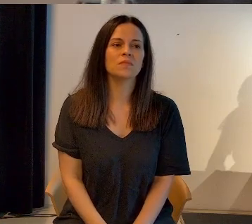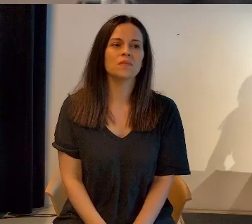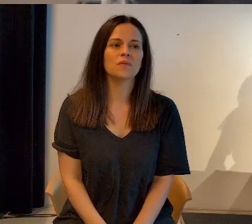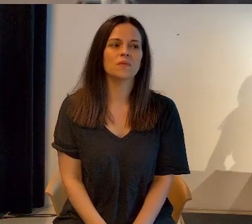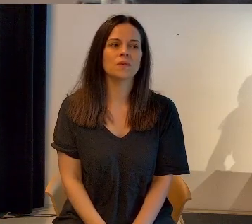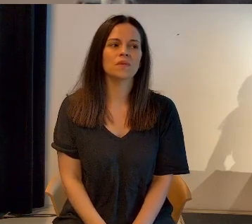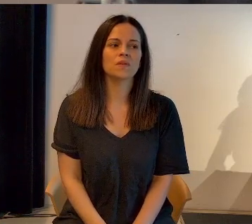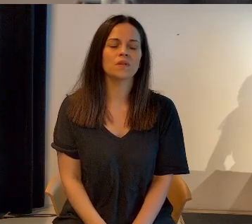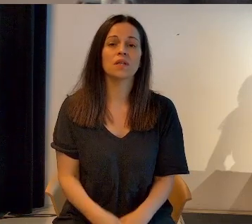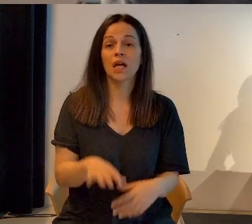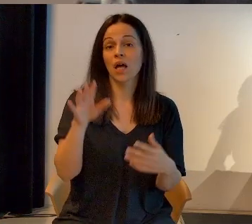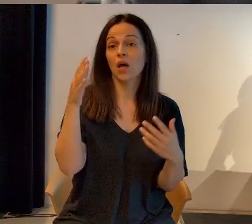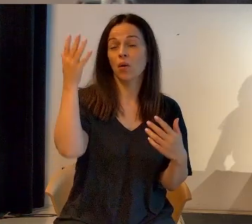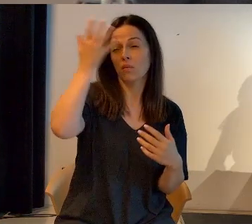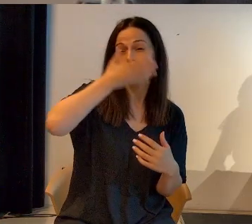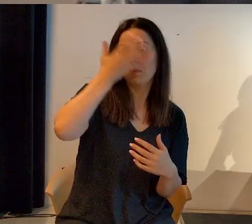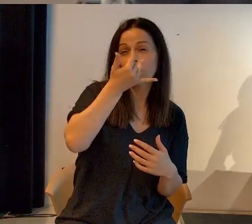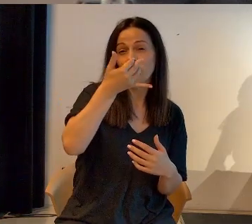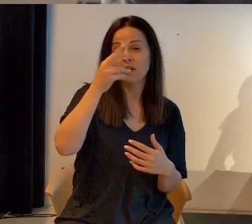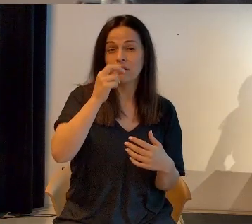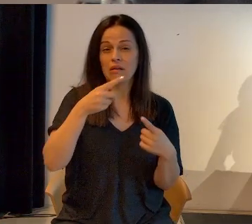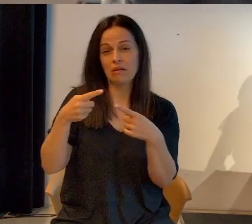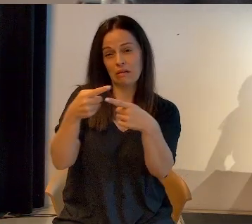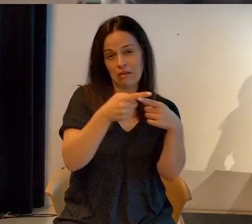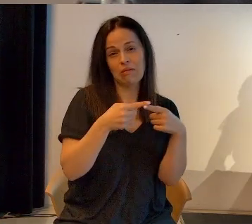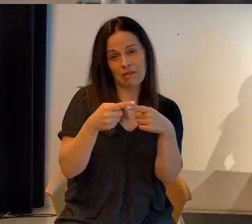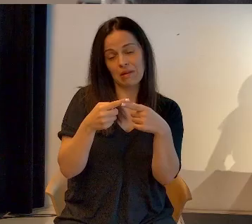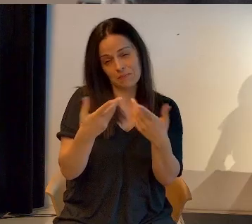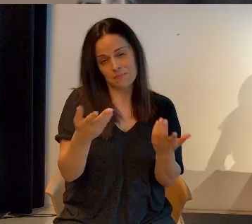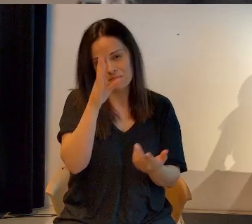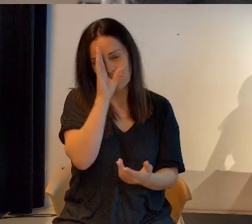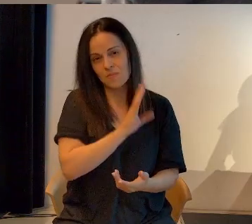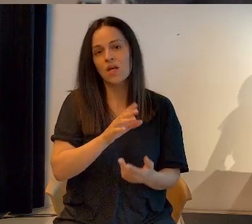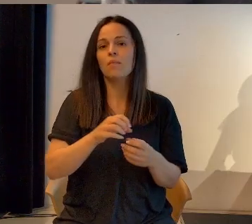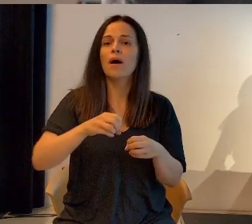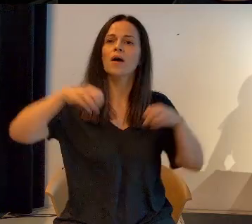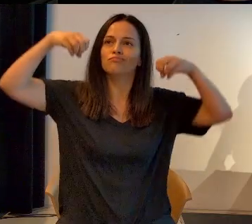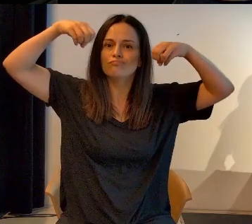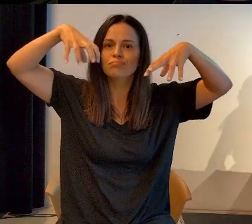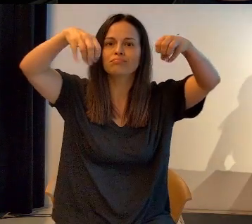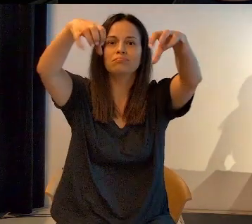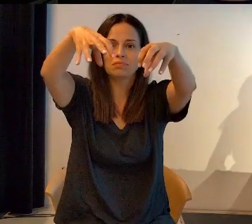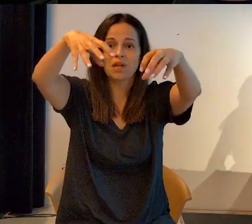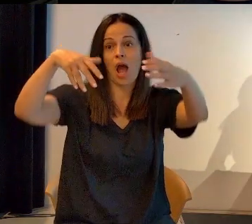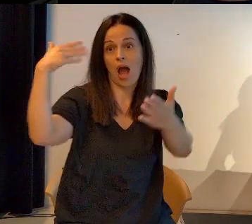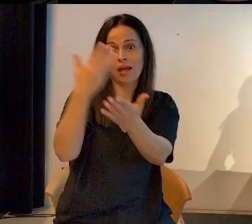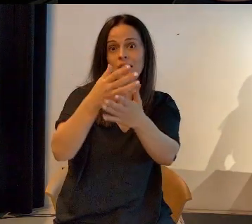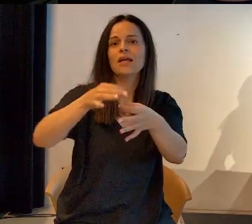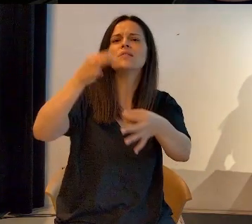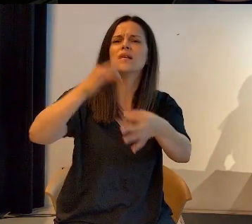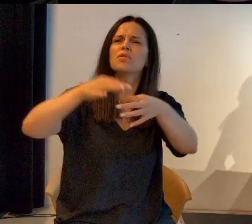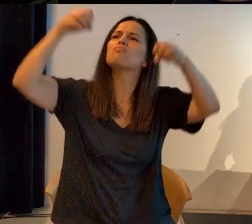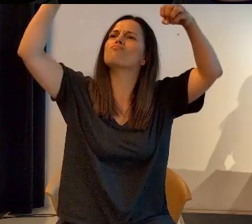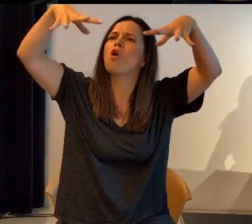O que se dividir por 23 dias dá mais ou menos essa média. E os chapéus ficam até setembro? Quando é que abrem? Que eles já estão